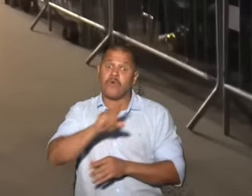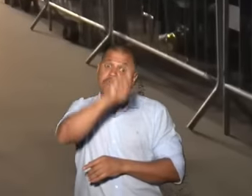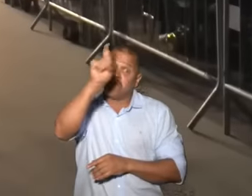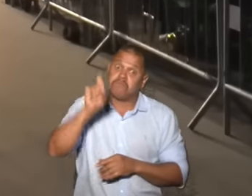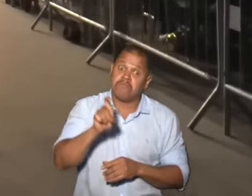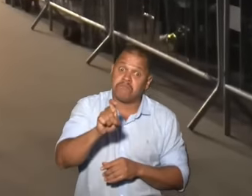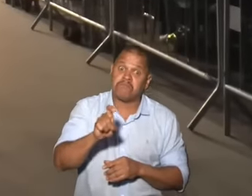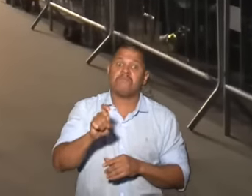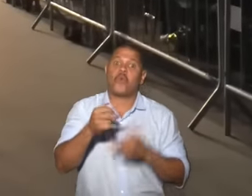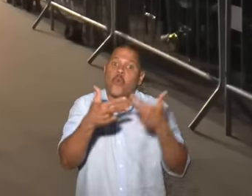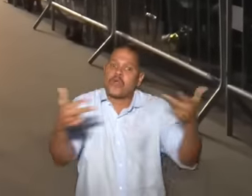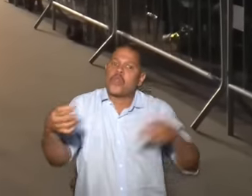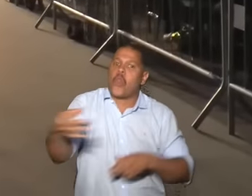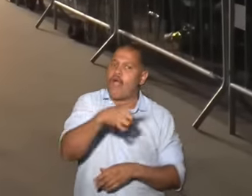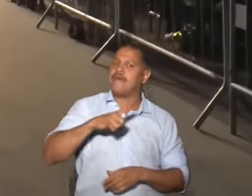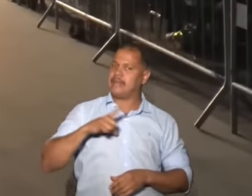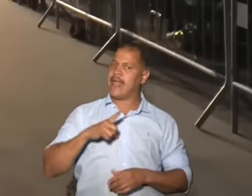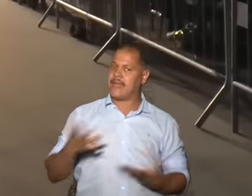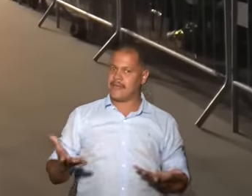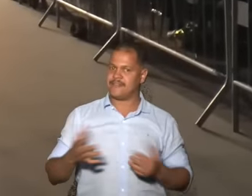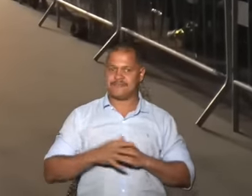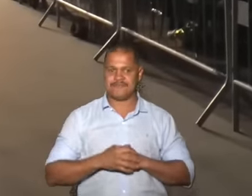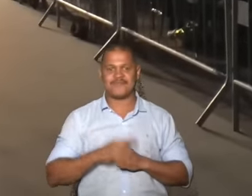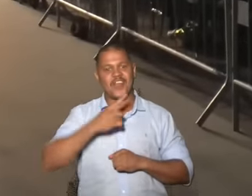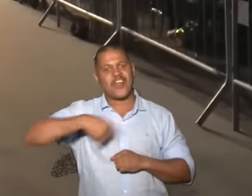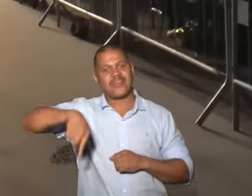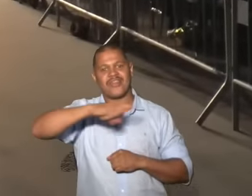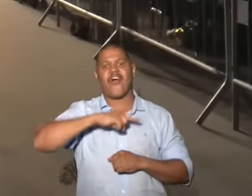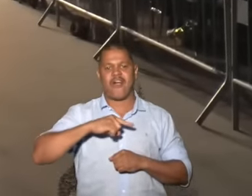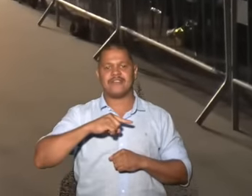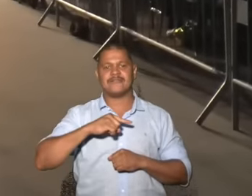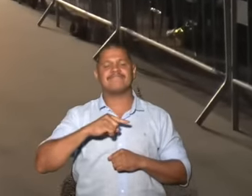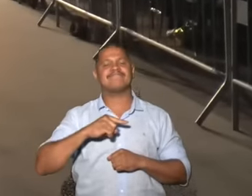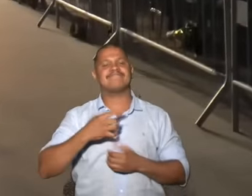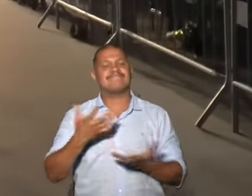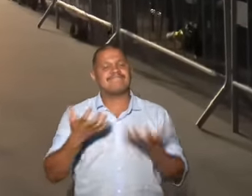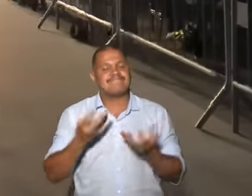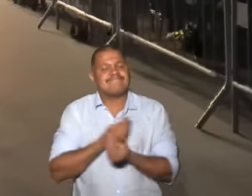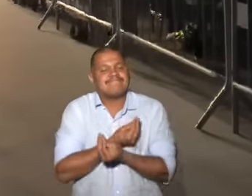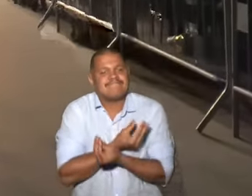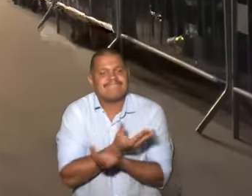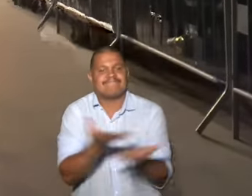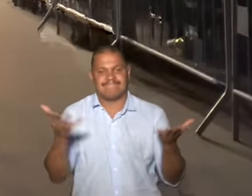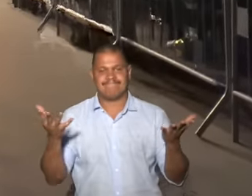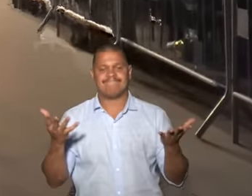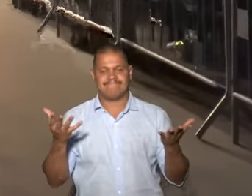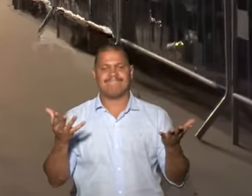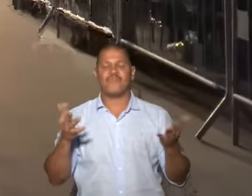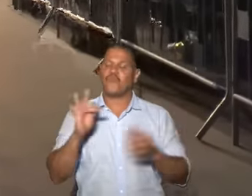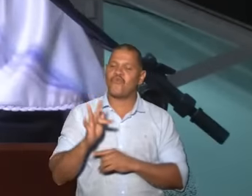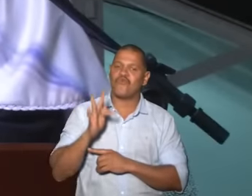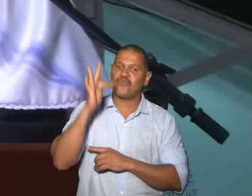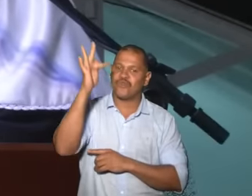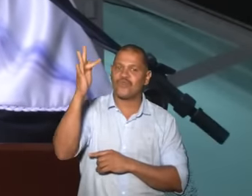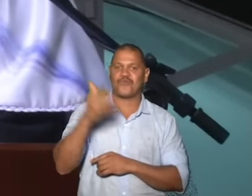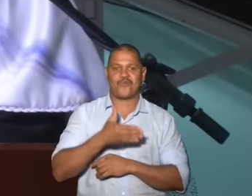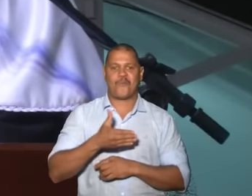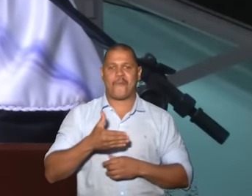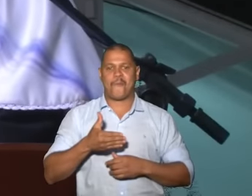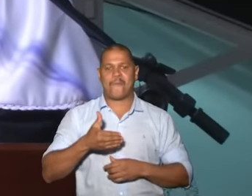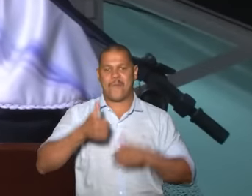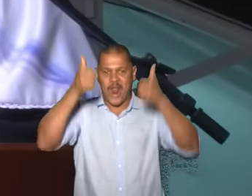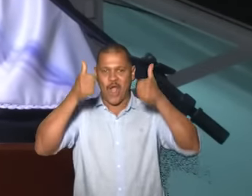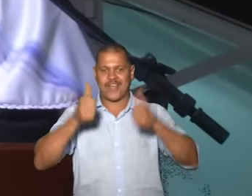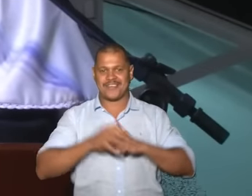para novos percursos. É urgente que aprendamos a desejar e almejar um futuro melhor. Precisamos